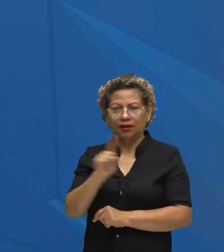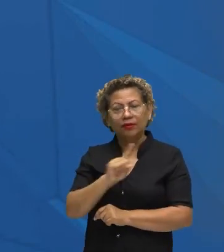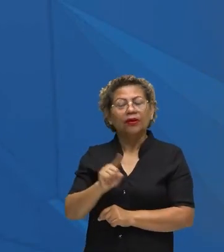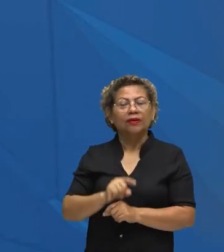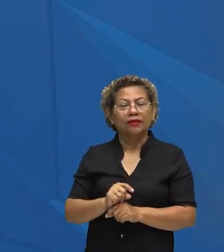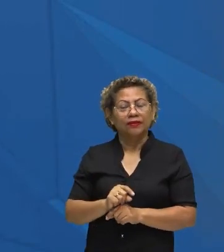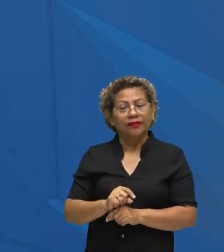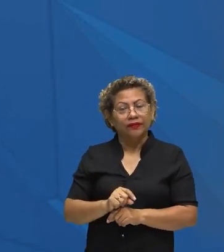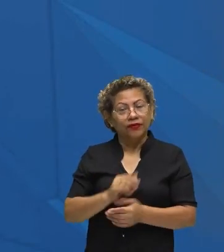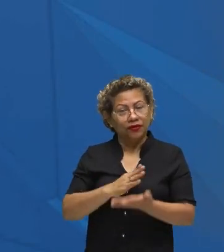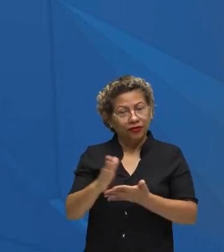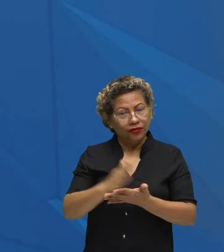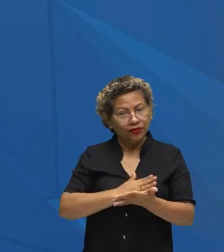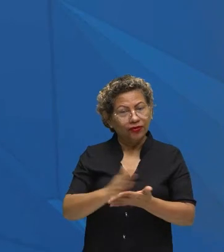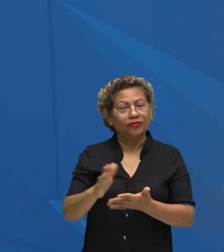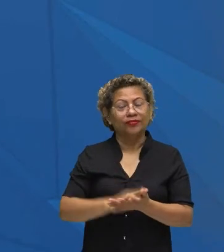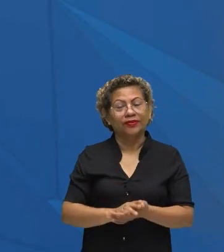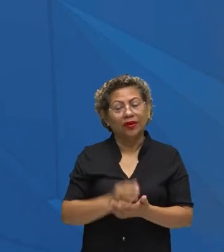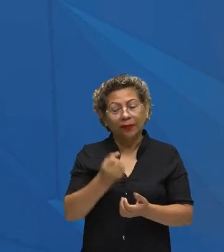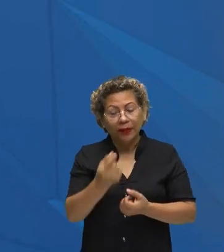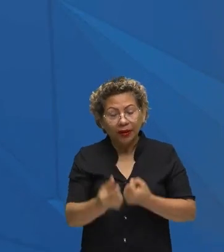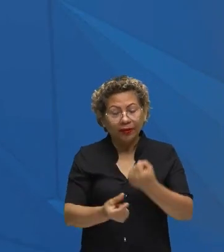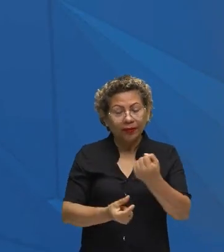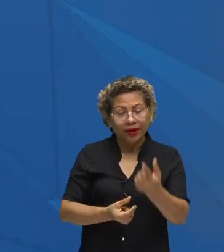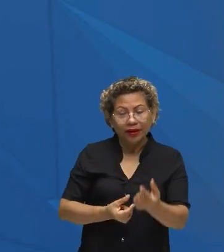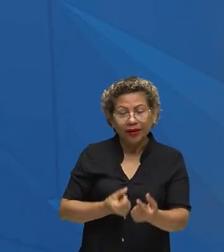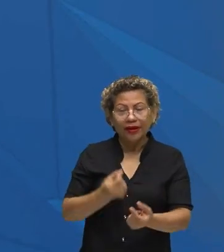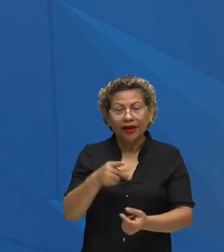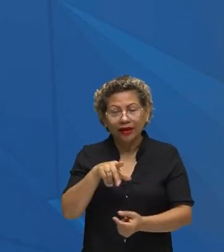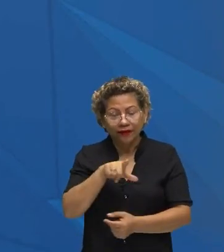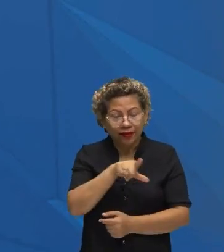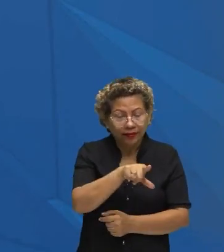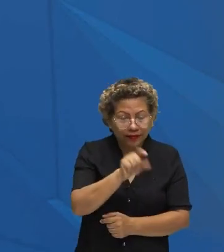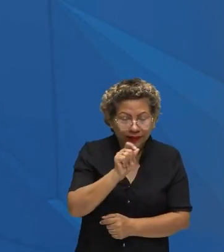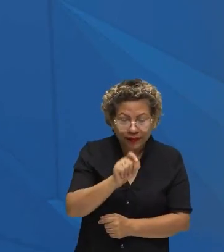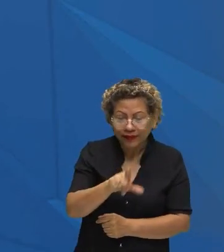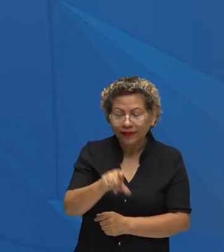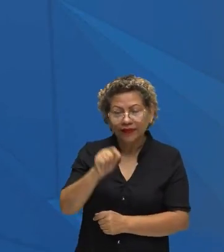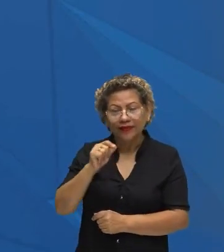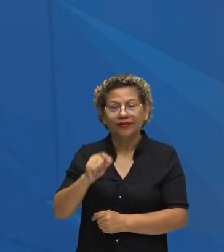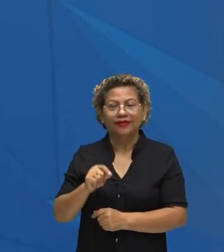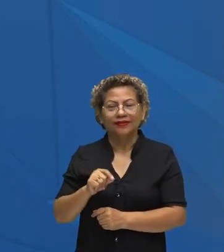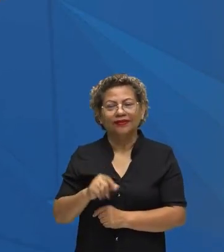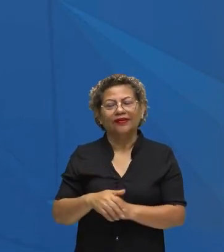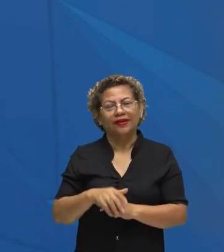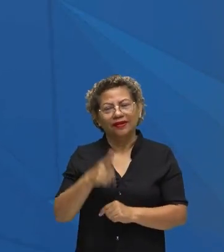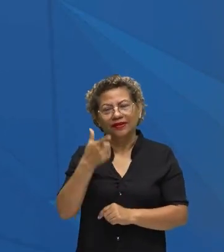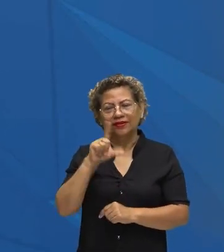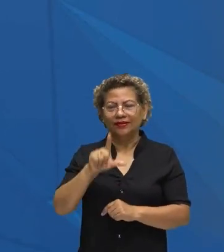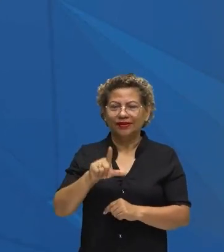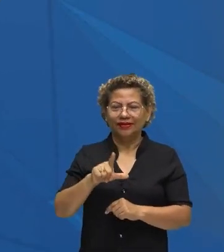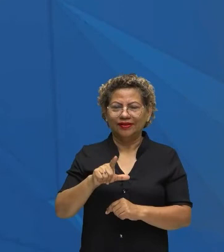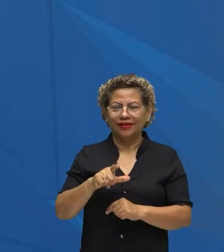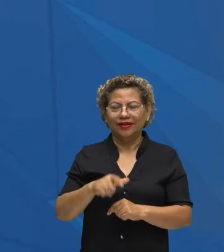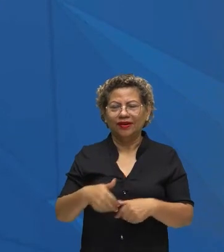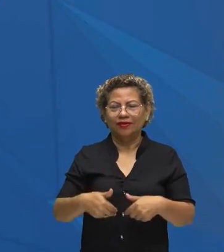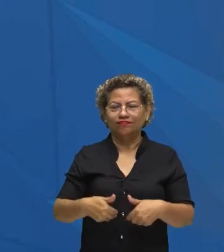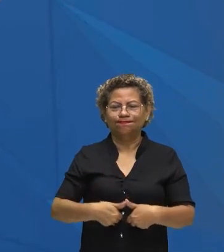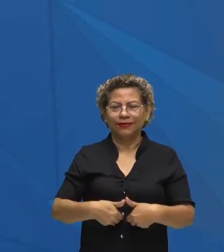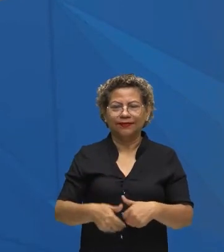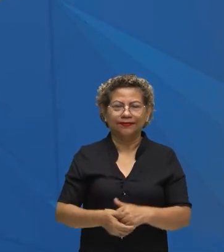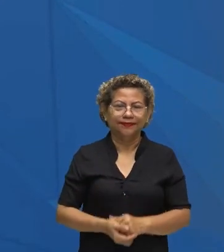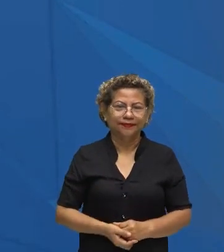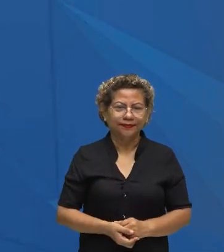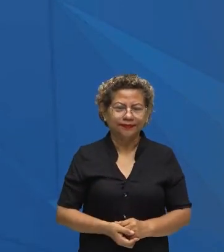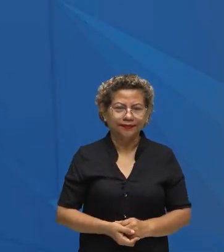digestão. E olha só, de grão em grão, a galinha enche o papo. Parabéns aí para quem acertou. E temos mais quiz na